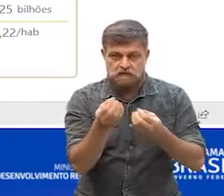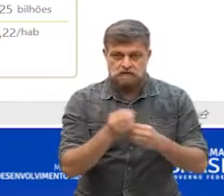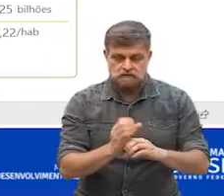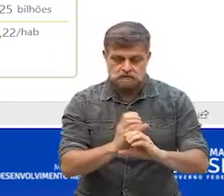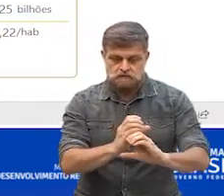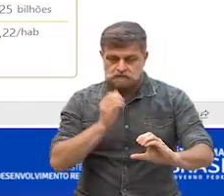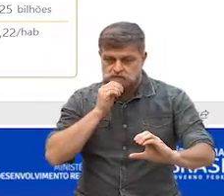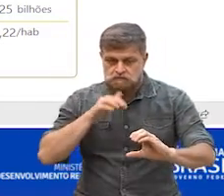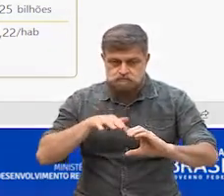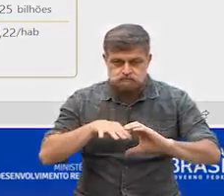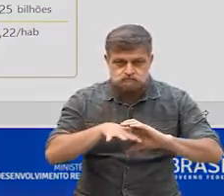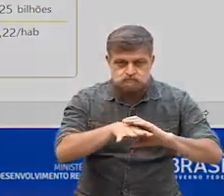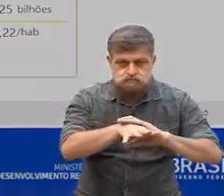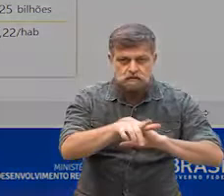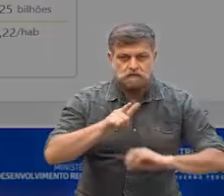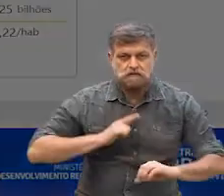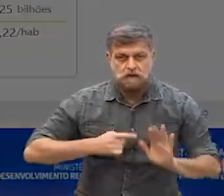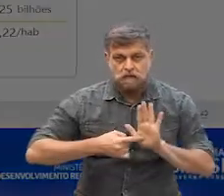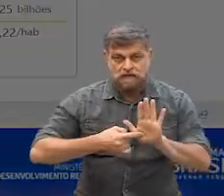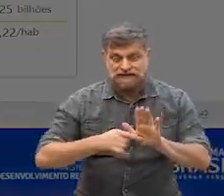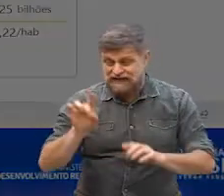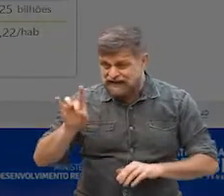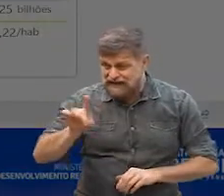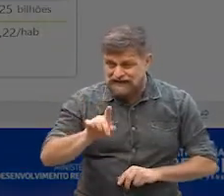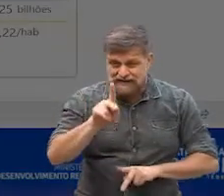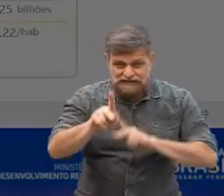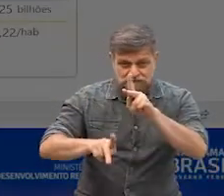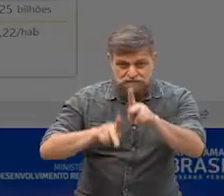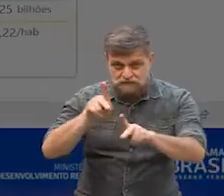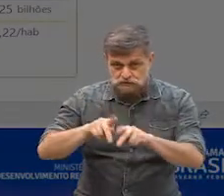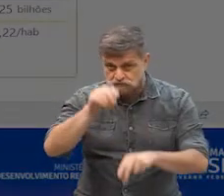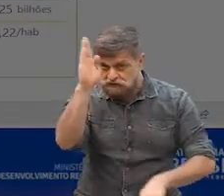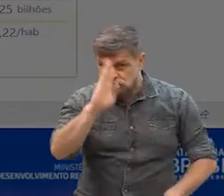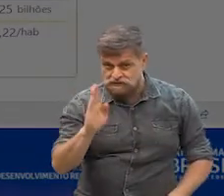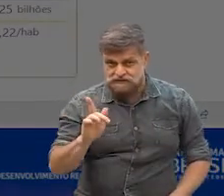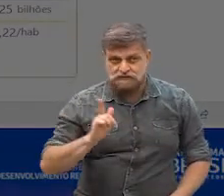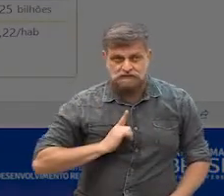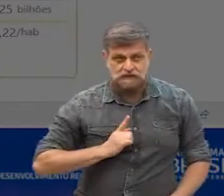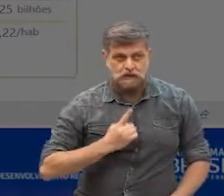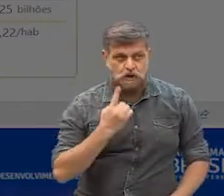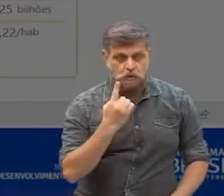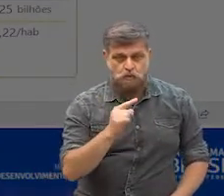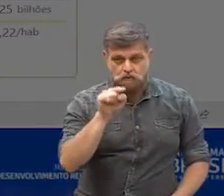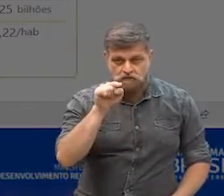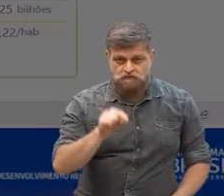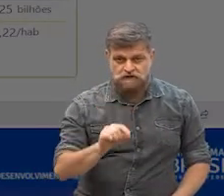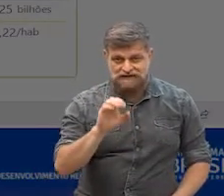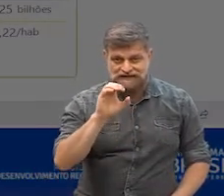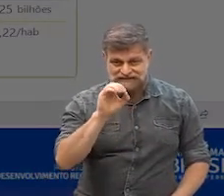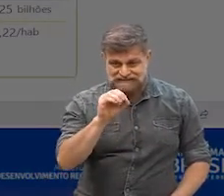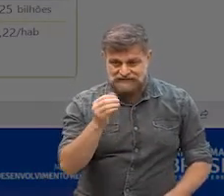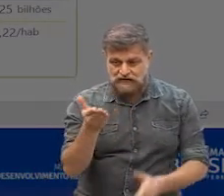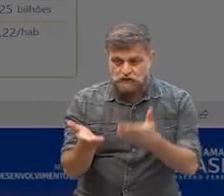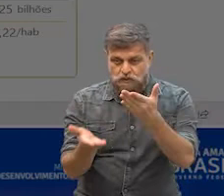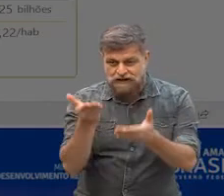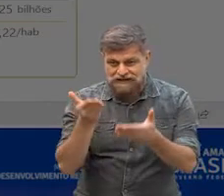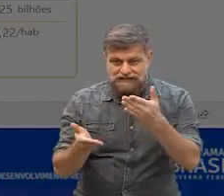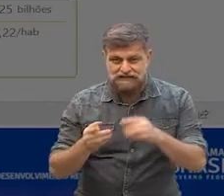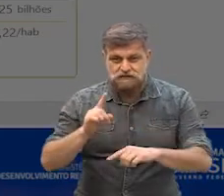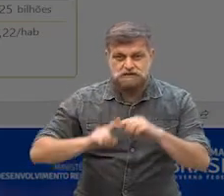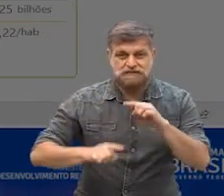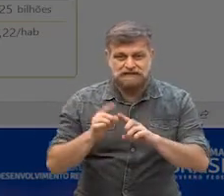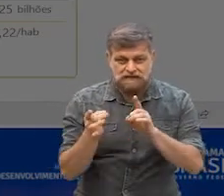Saneamento, mostra que cada brasileiro produz 1,01 kg de resíduo por dia. Dos